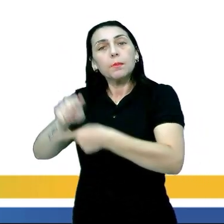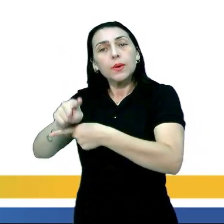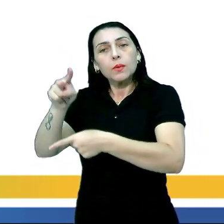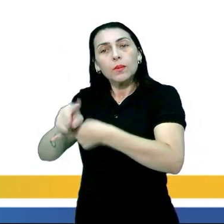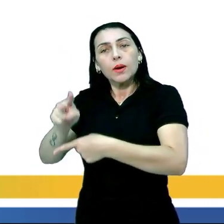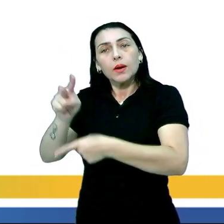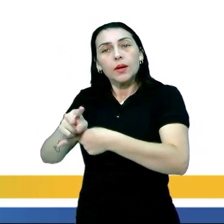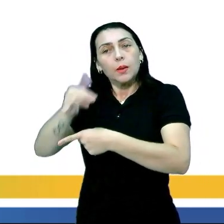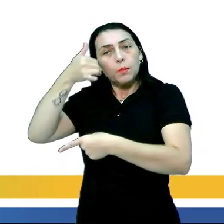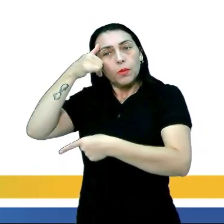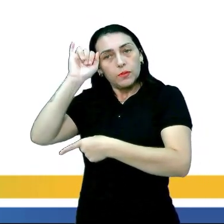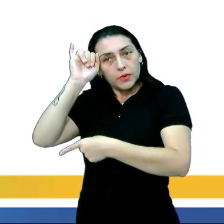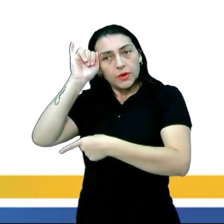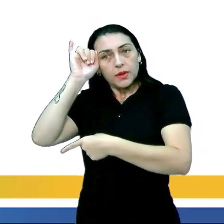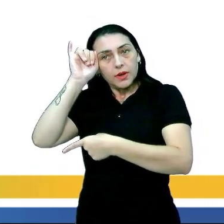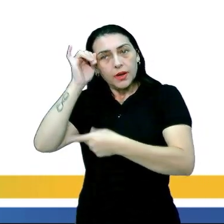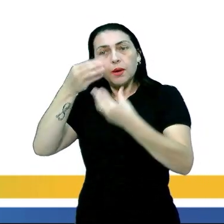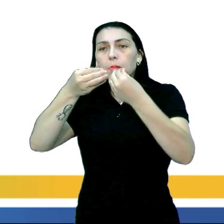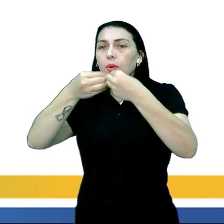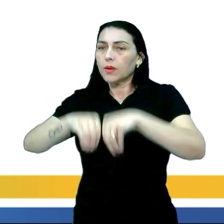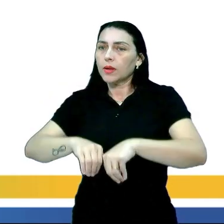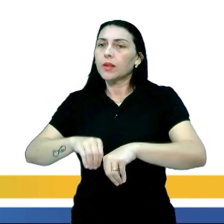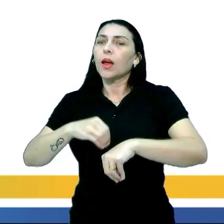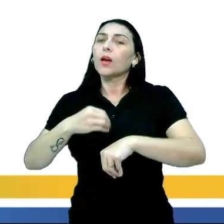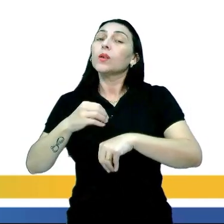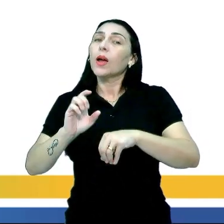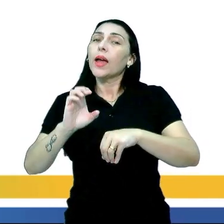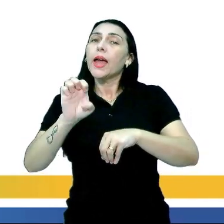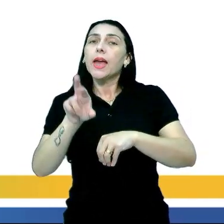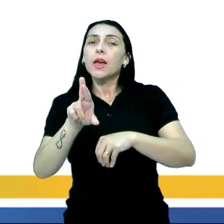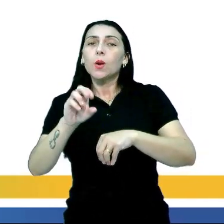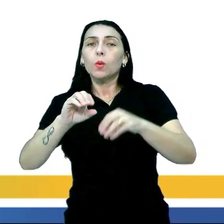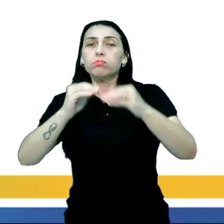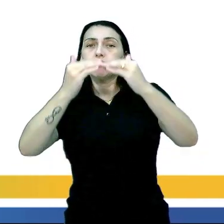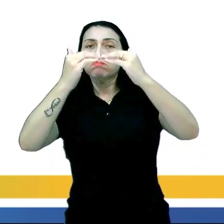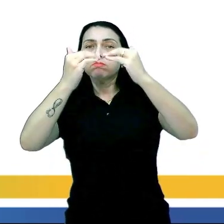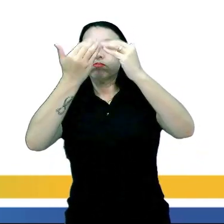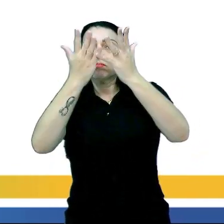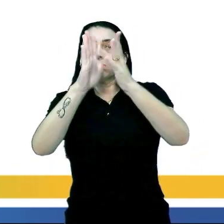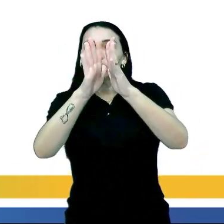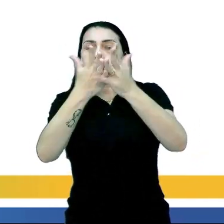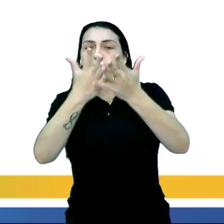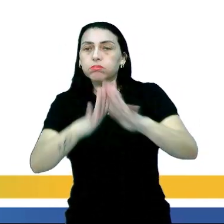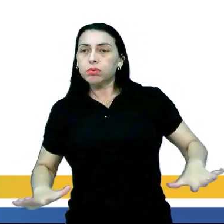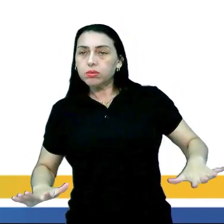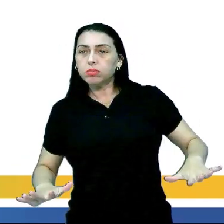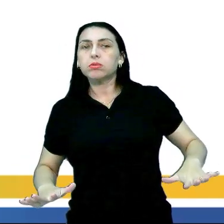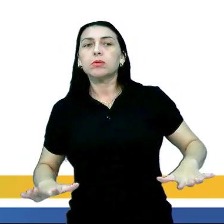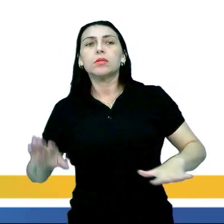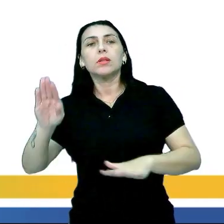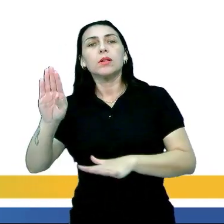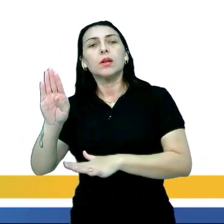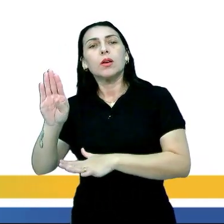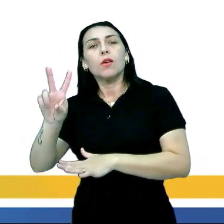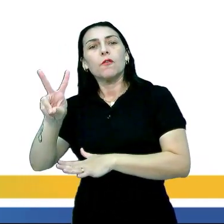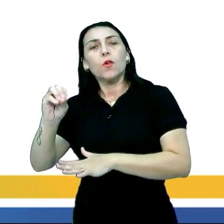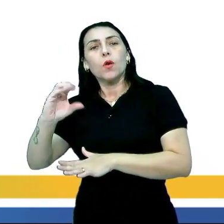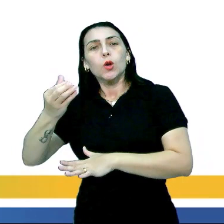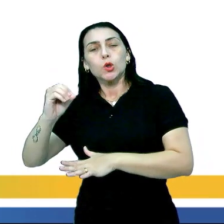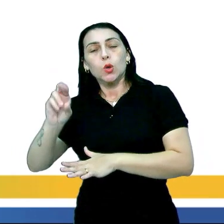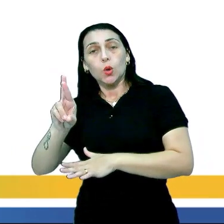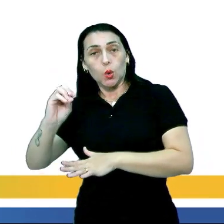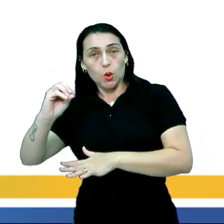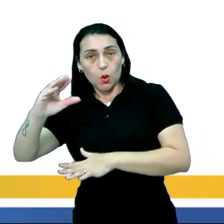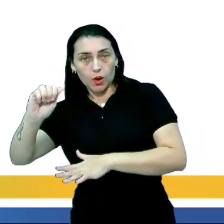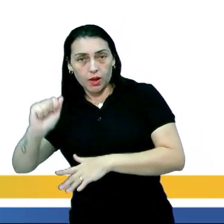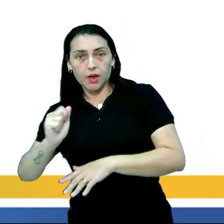pela pecuária bovina, que provoca processos erosivos que resultam nas chamadas vossorocas.